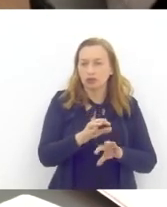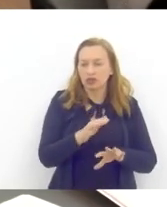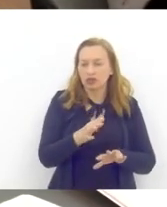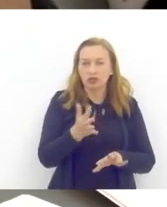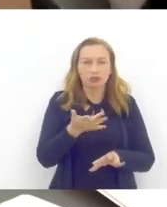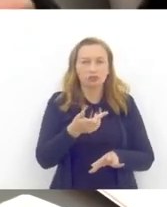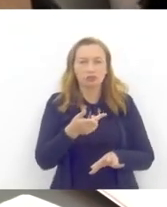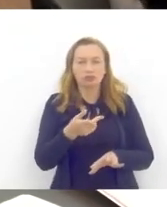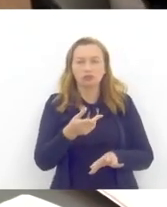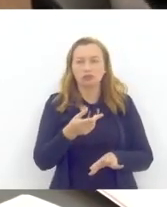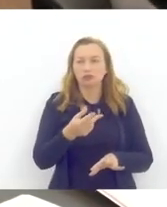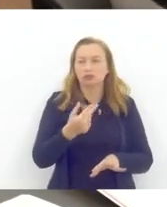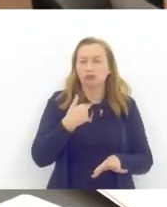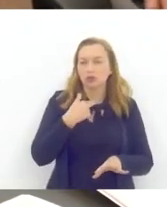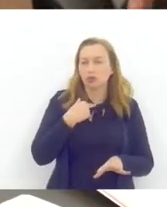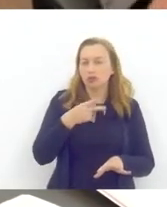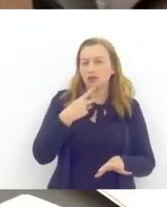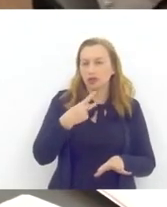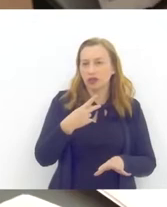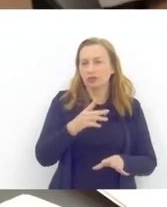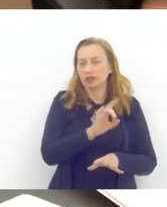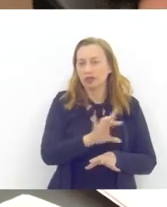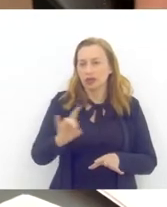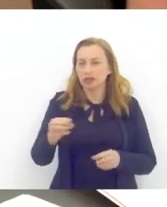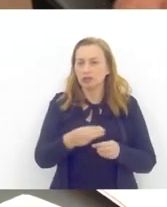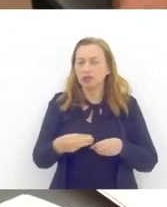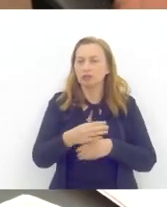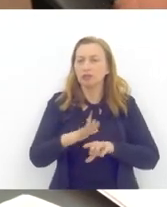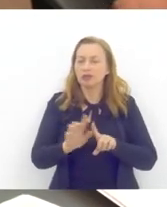como é que ficaria o indicador para cada município, né?